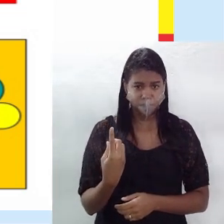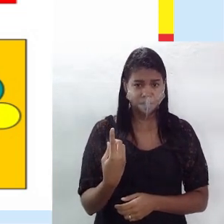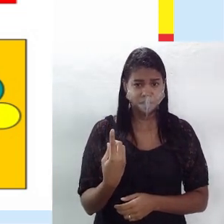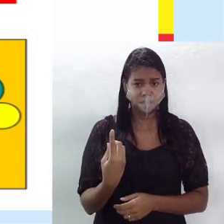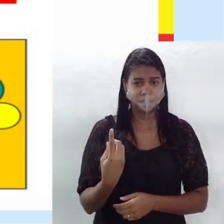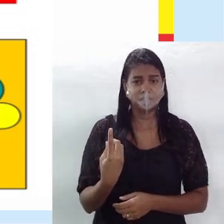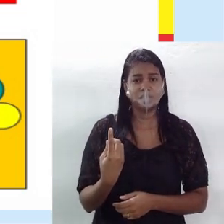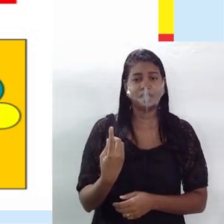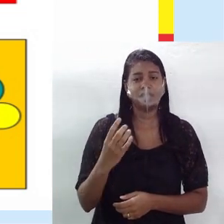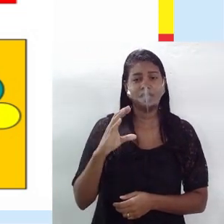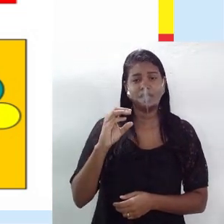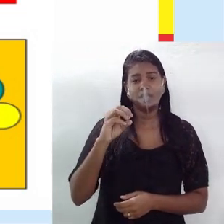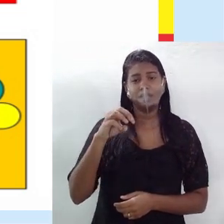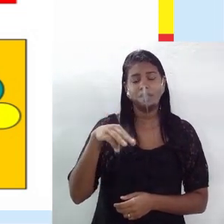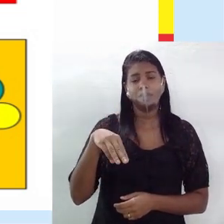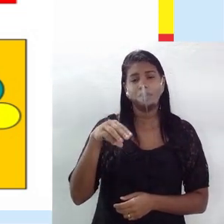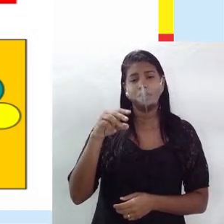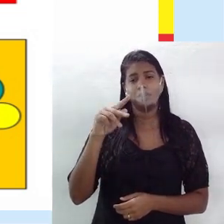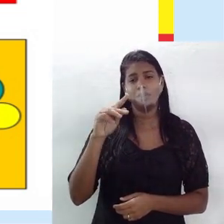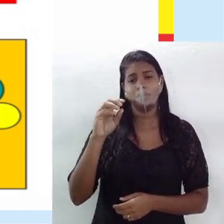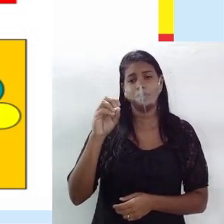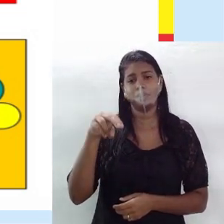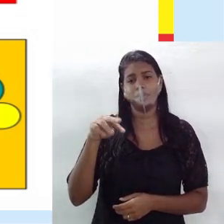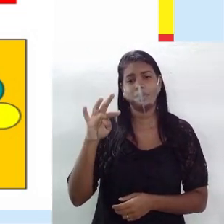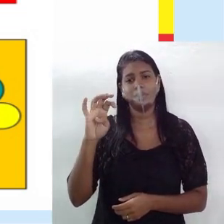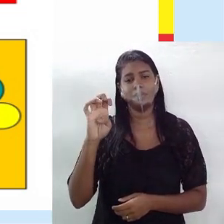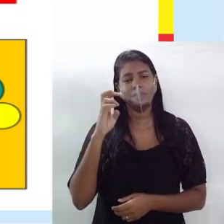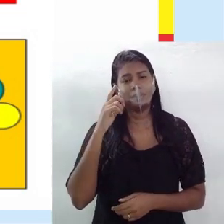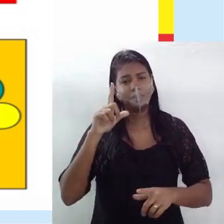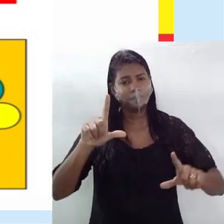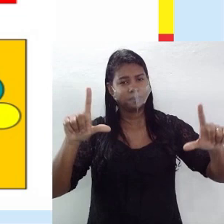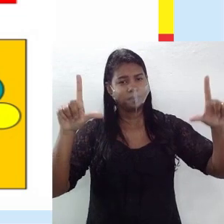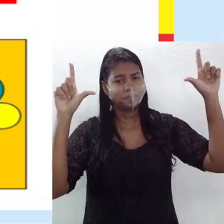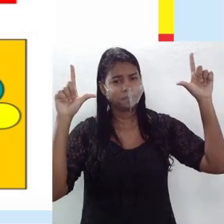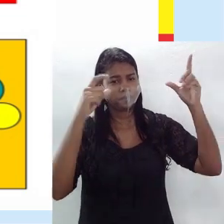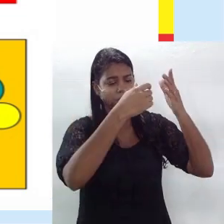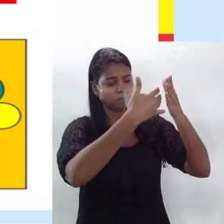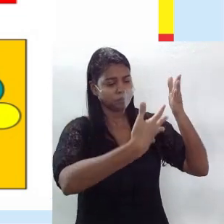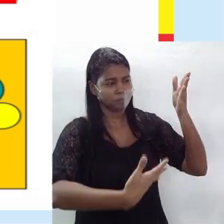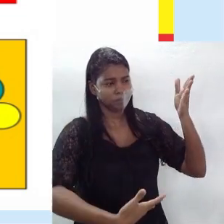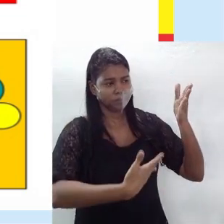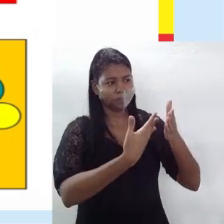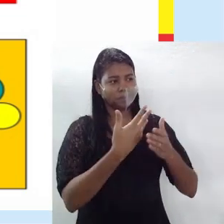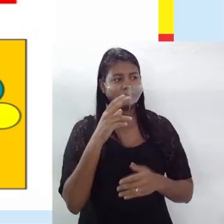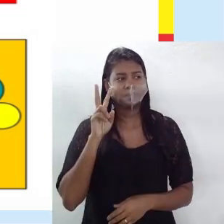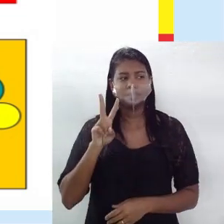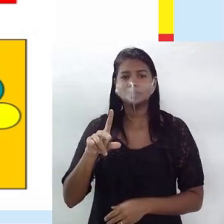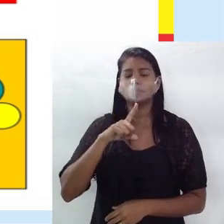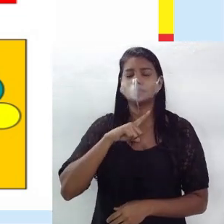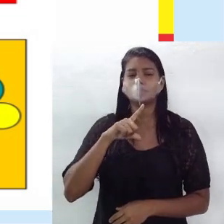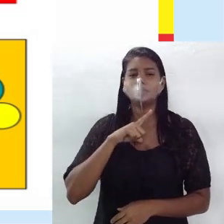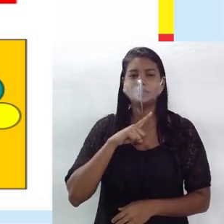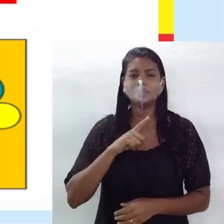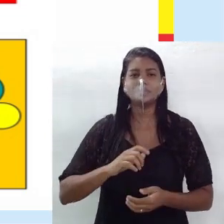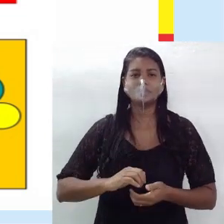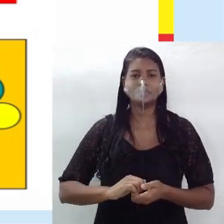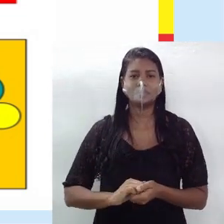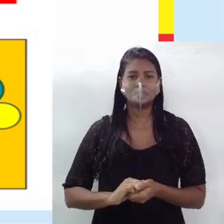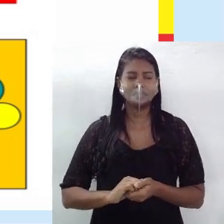denominadas componentes. Vê lá na telinha. Você vê aí que a gente tem uma substância que ela